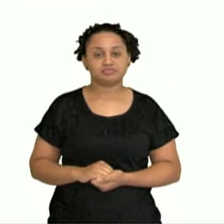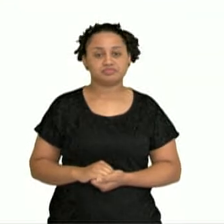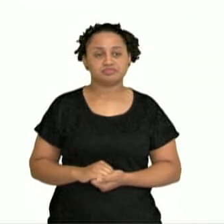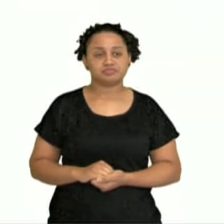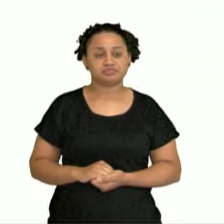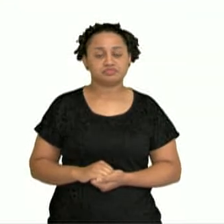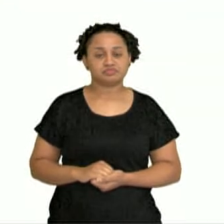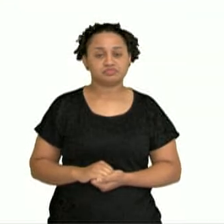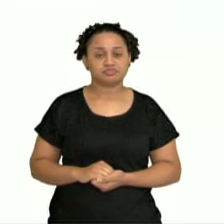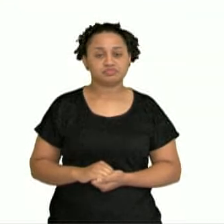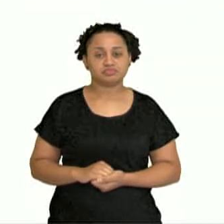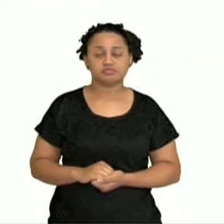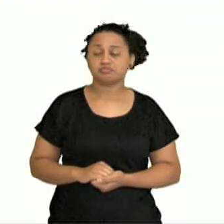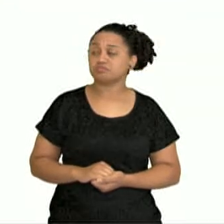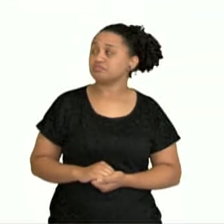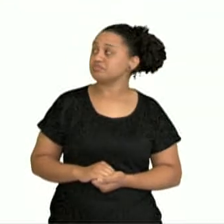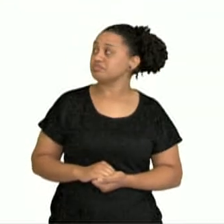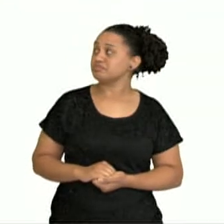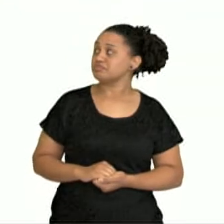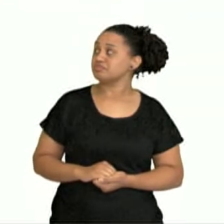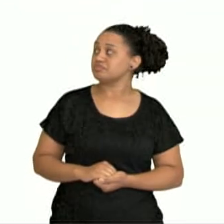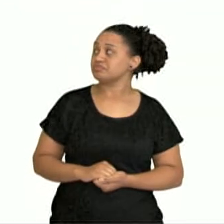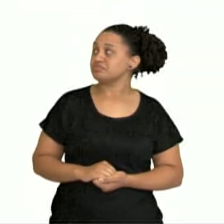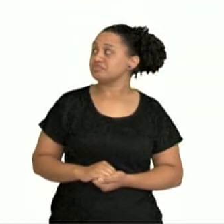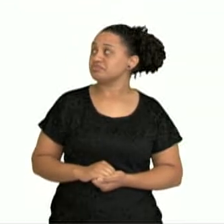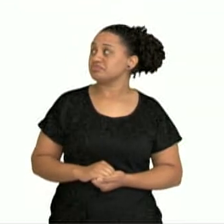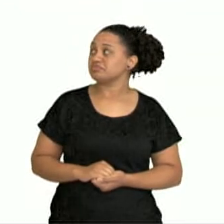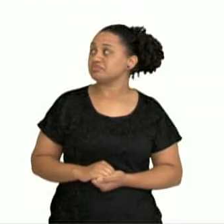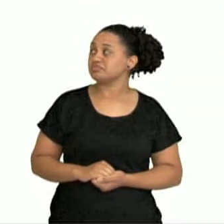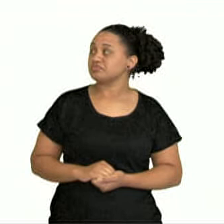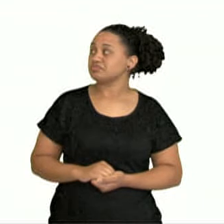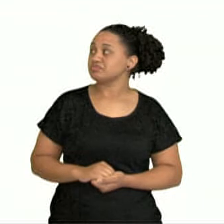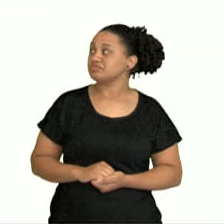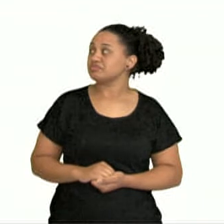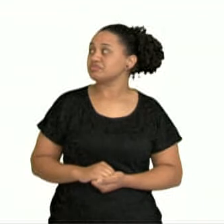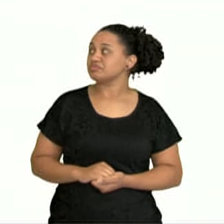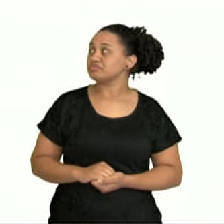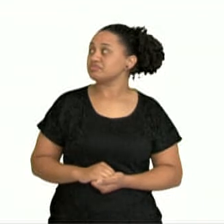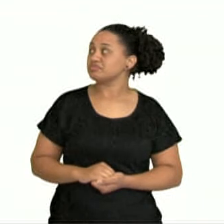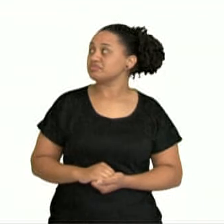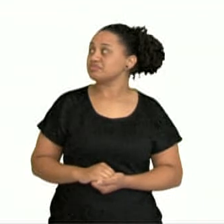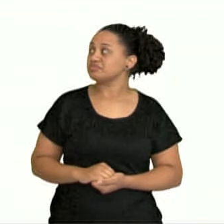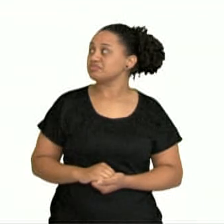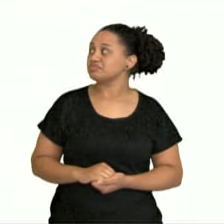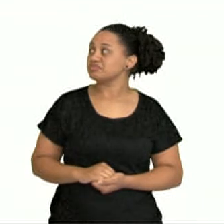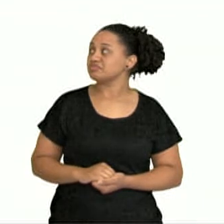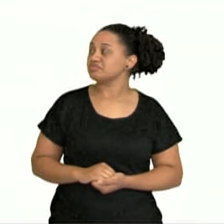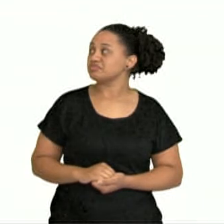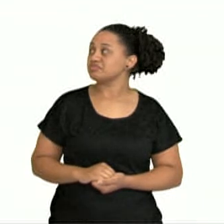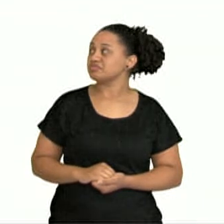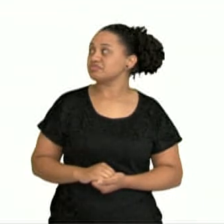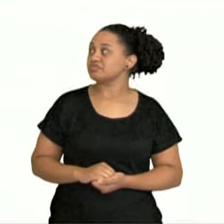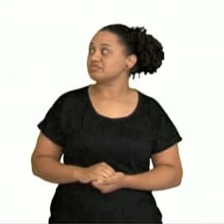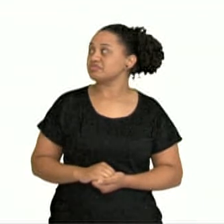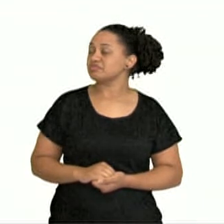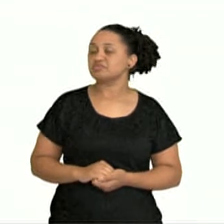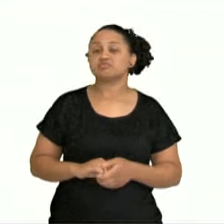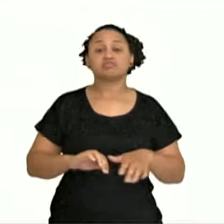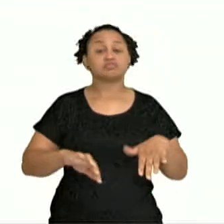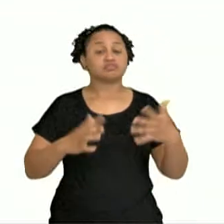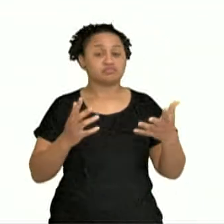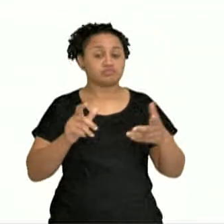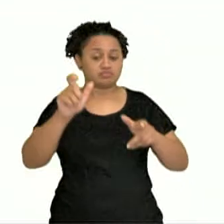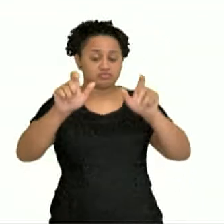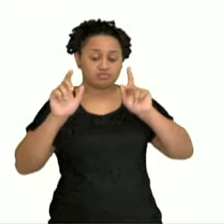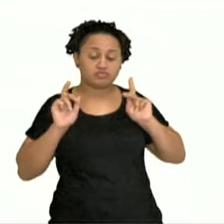Donde encuentra sentido em su vida? El ser humano es bueno ou malo por natureza? O ser humano é